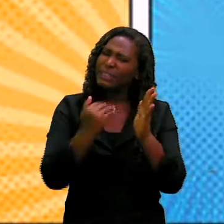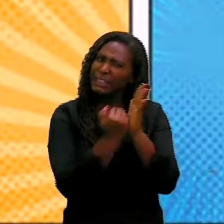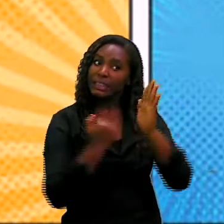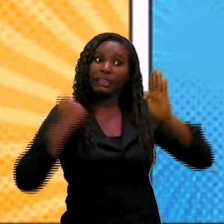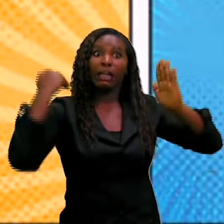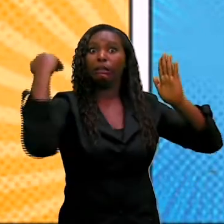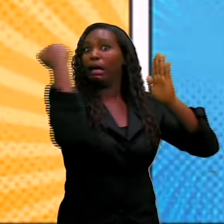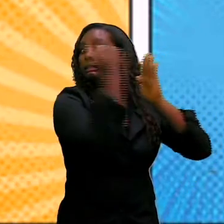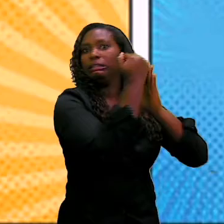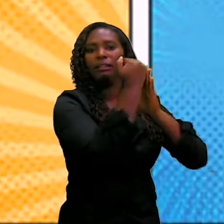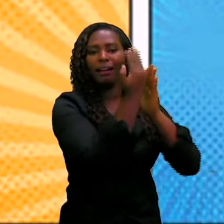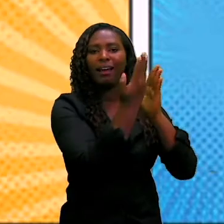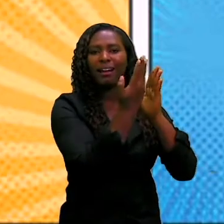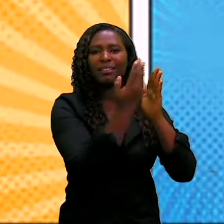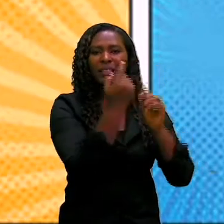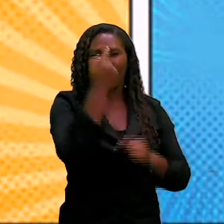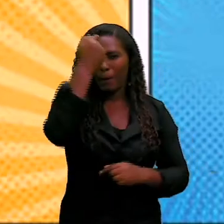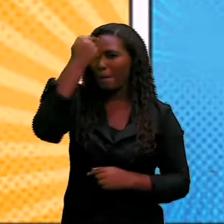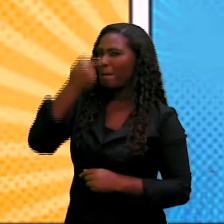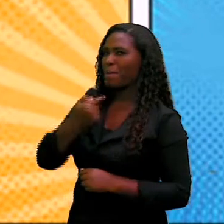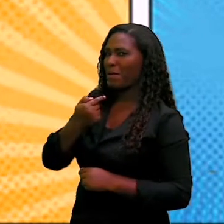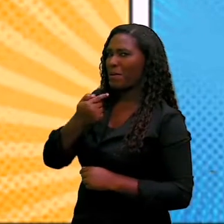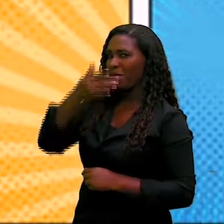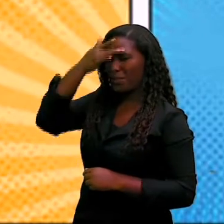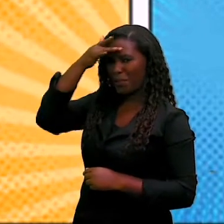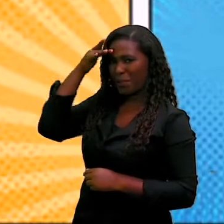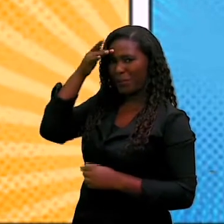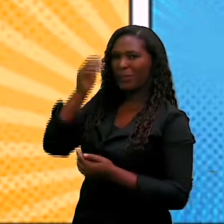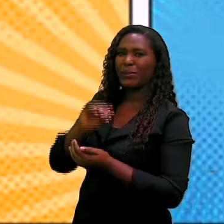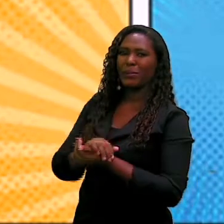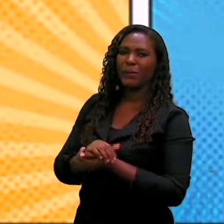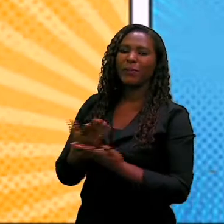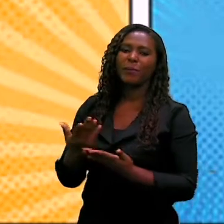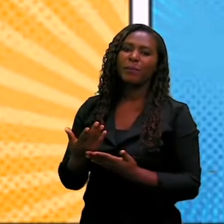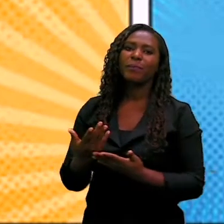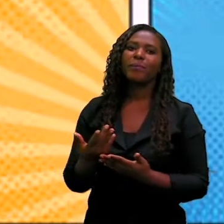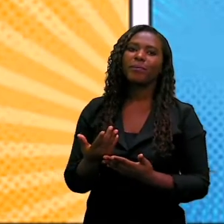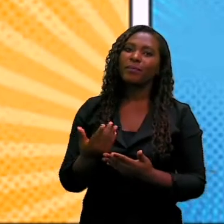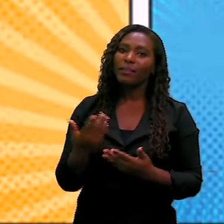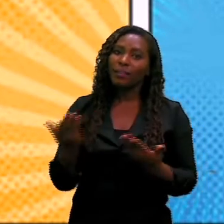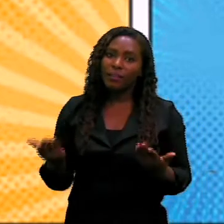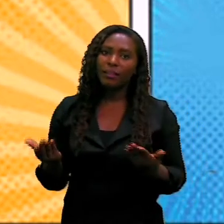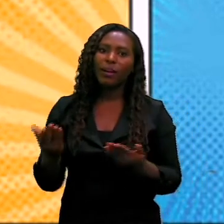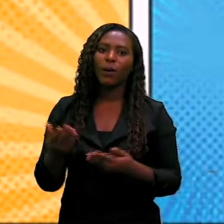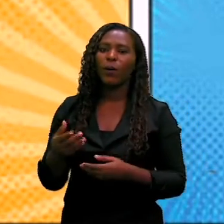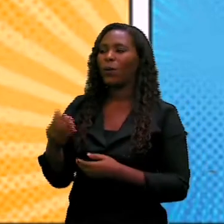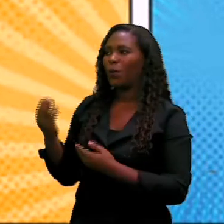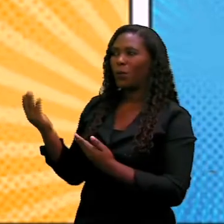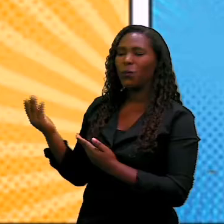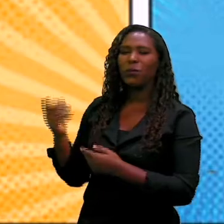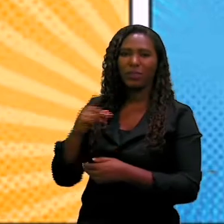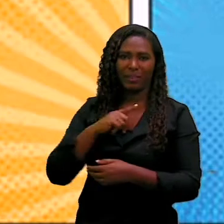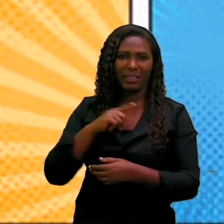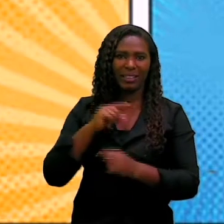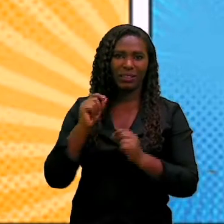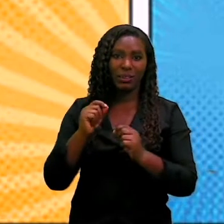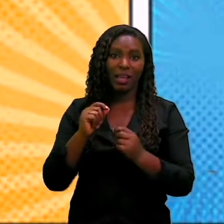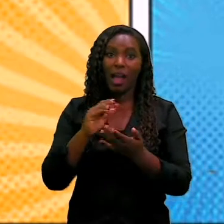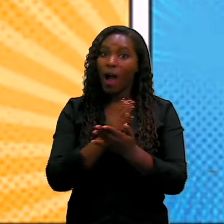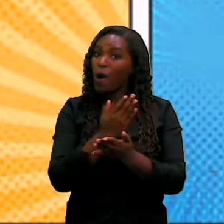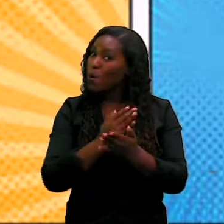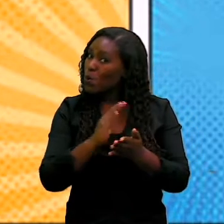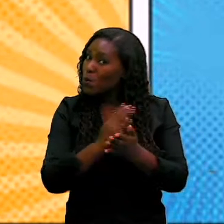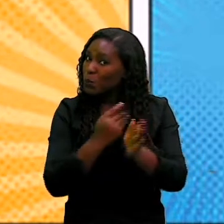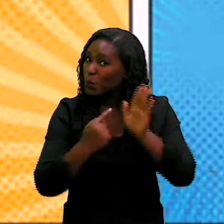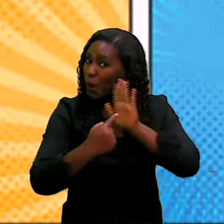algumas caricaturas. Ó, tô quase pegando tranco aqui, né? Vamos lá. E eu trouxe algumas caricaturas